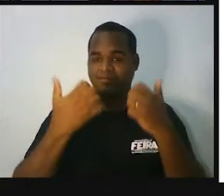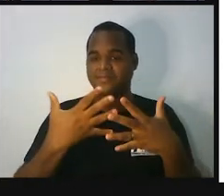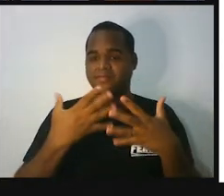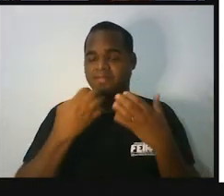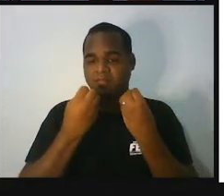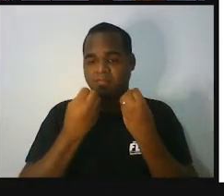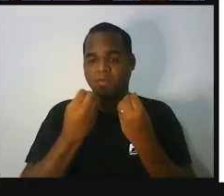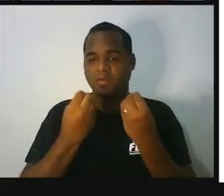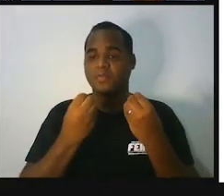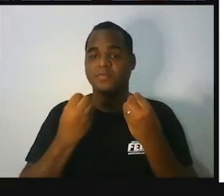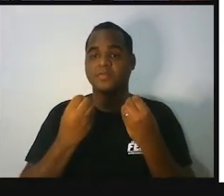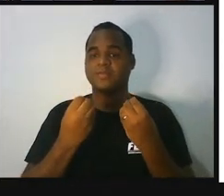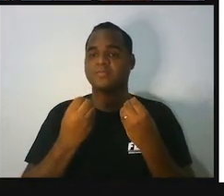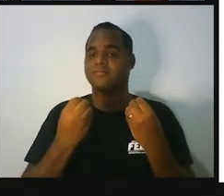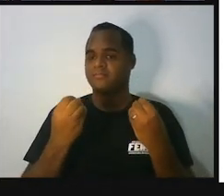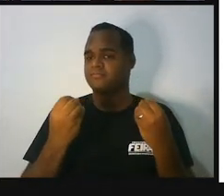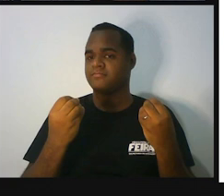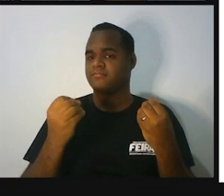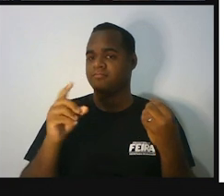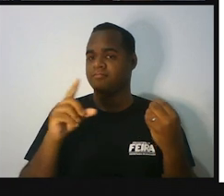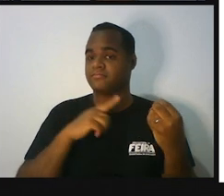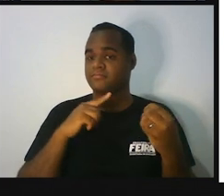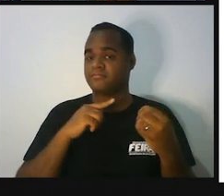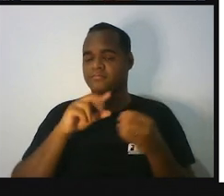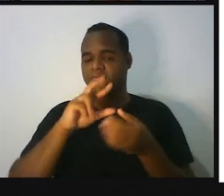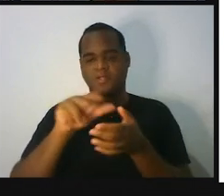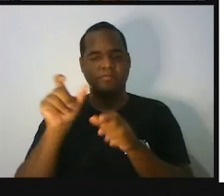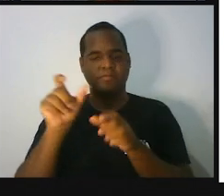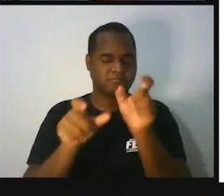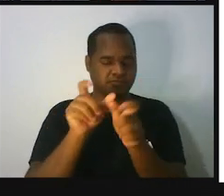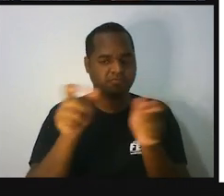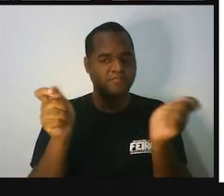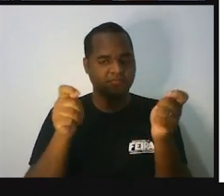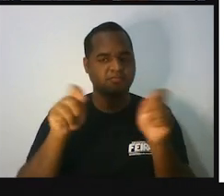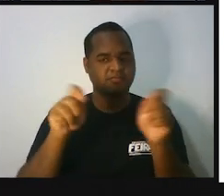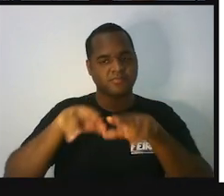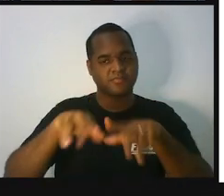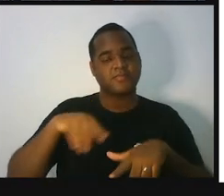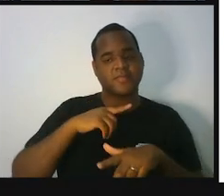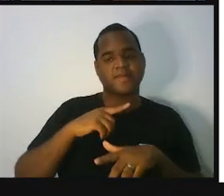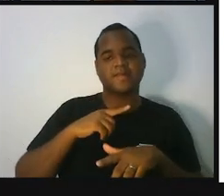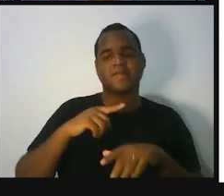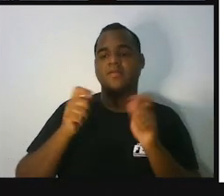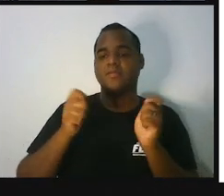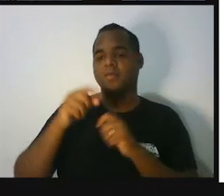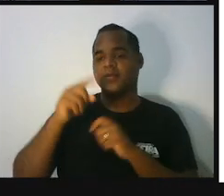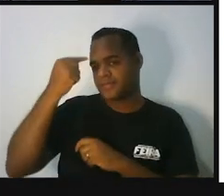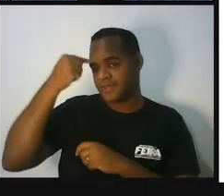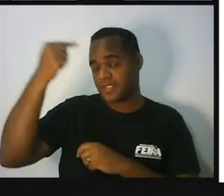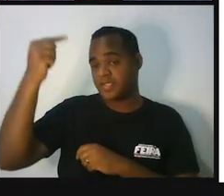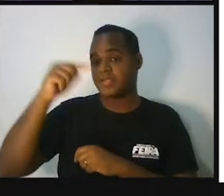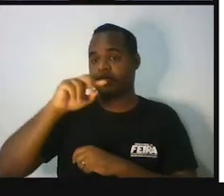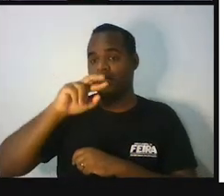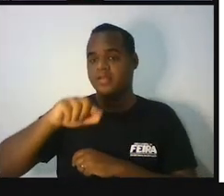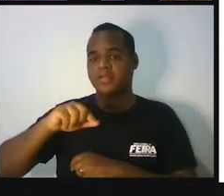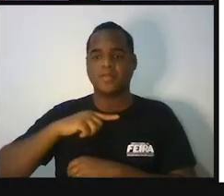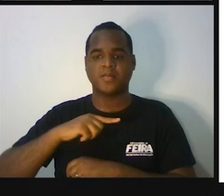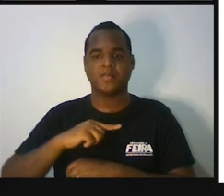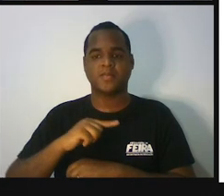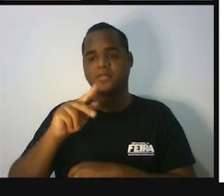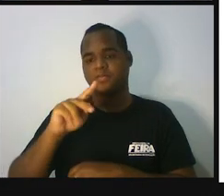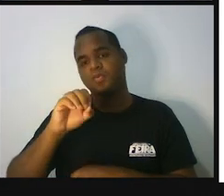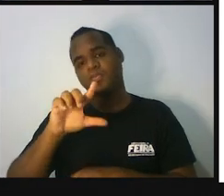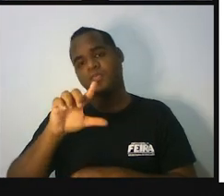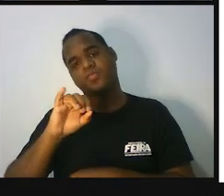com nomes de objetos ou coisas do seu cotidiano que te façam lembrar polígonos regulares? Por exemplo,